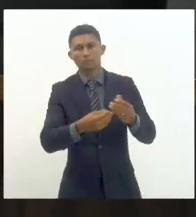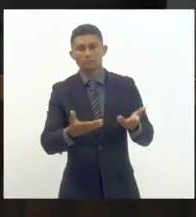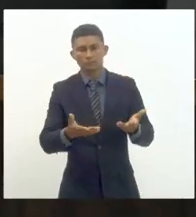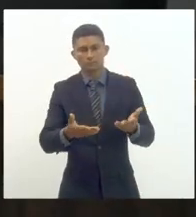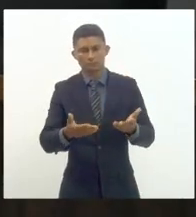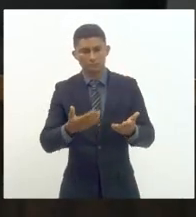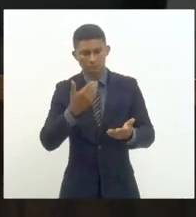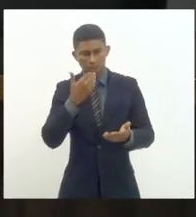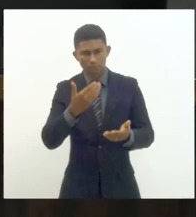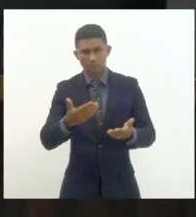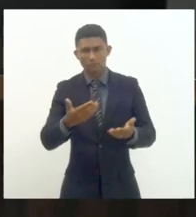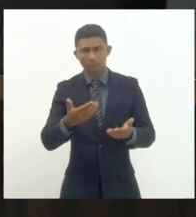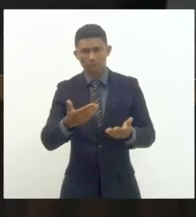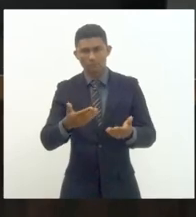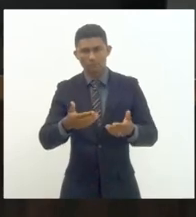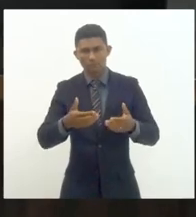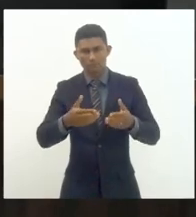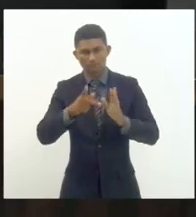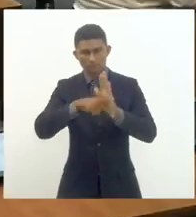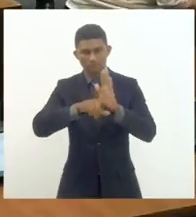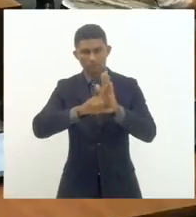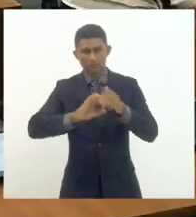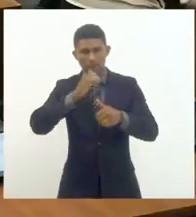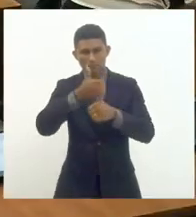por substitutivo, com forma final de redação.